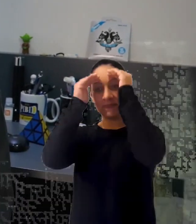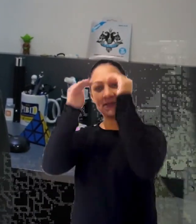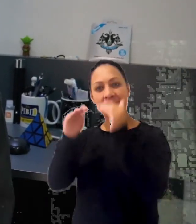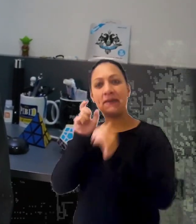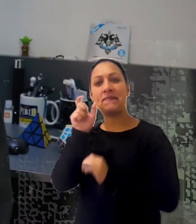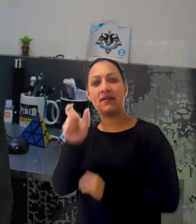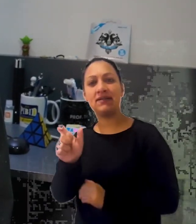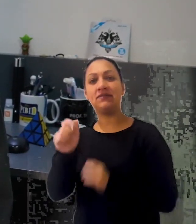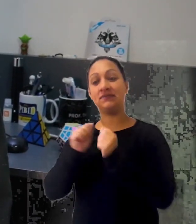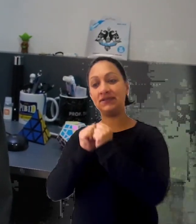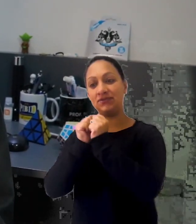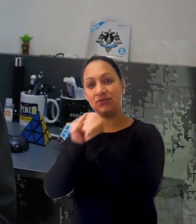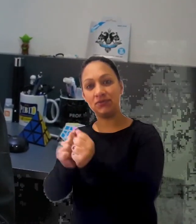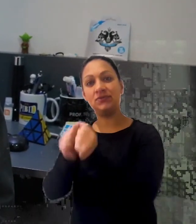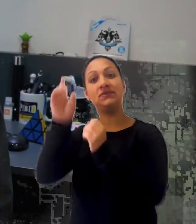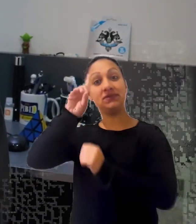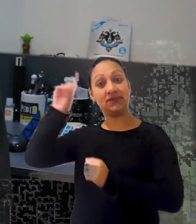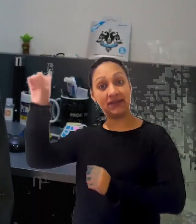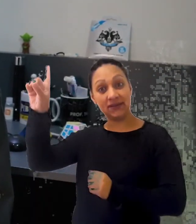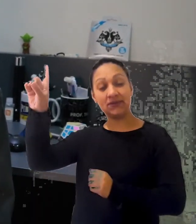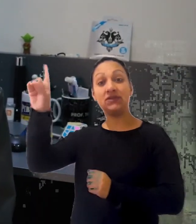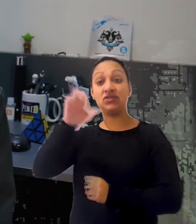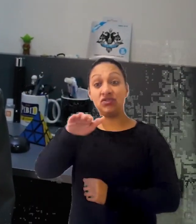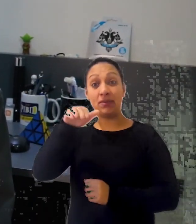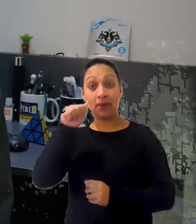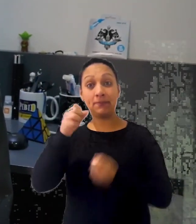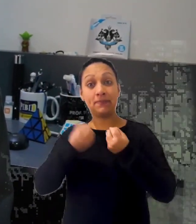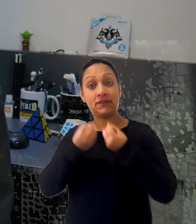palavra, nós somos chamados para estarmos com Deus